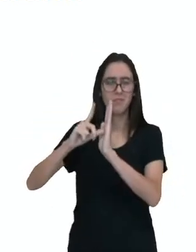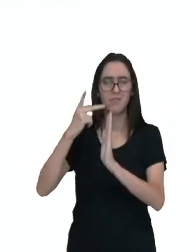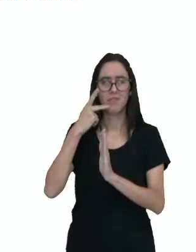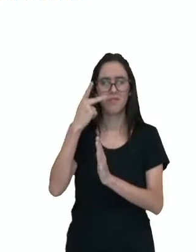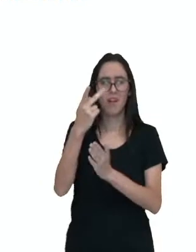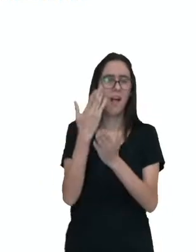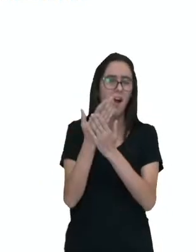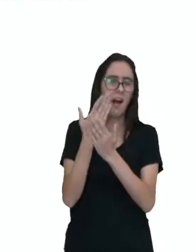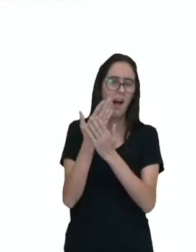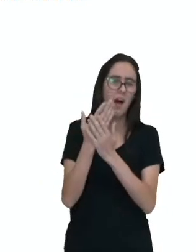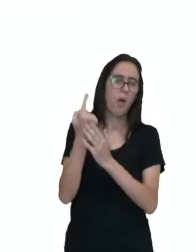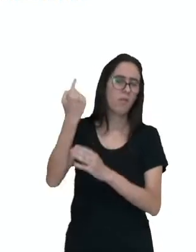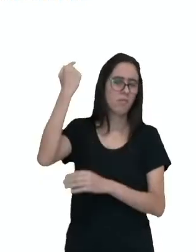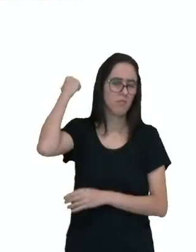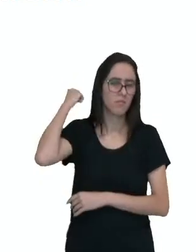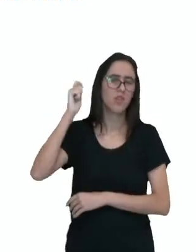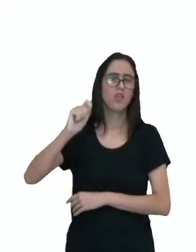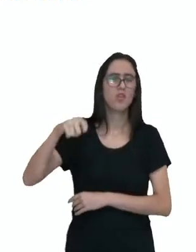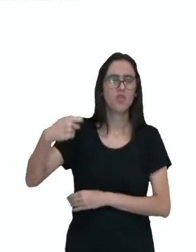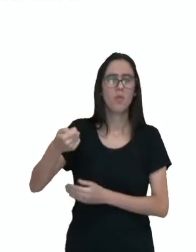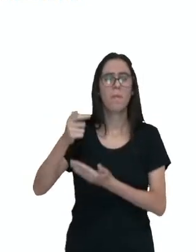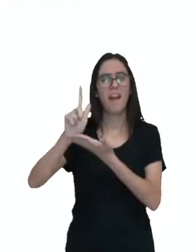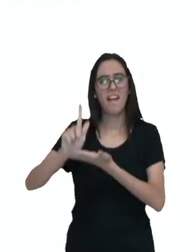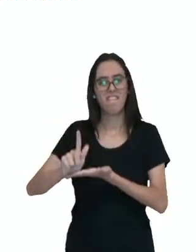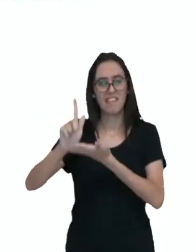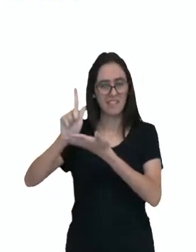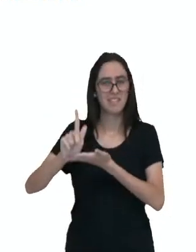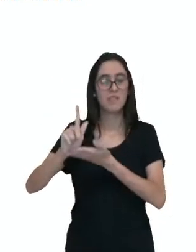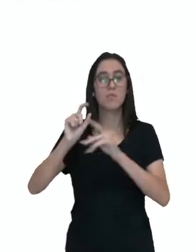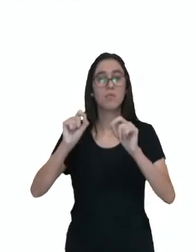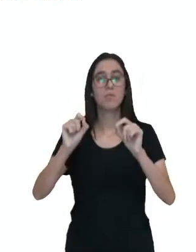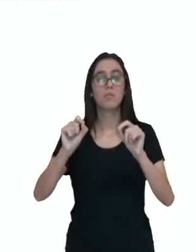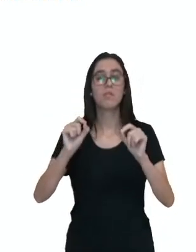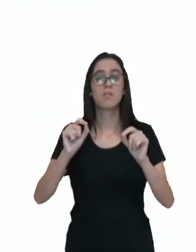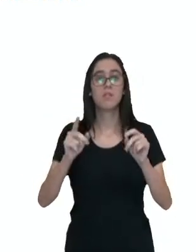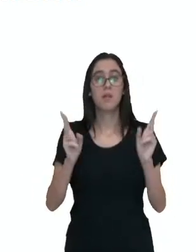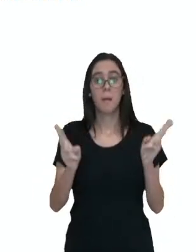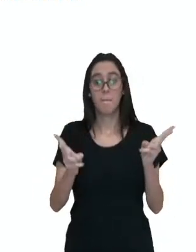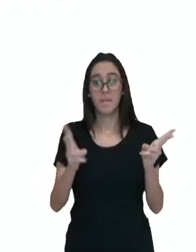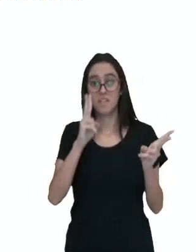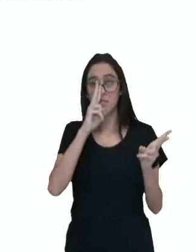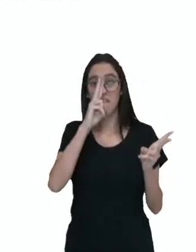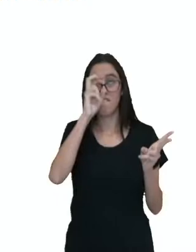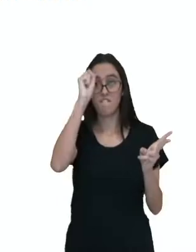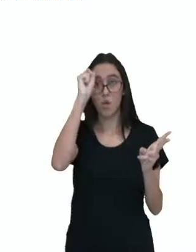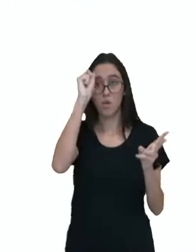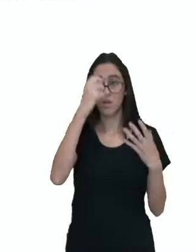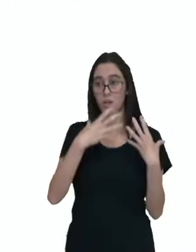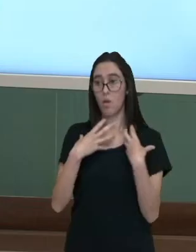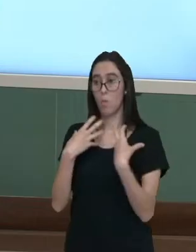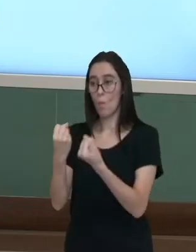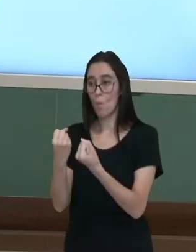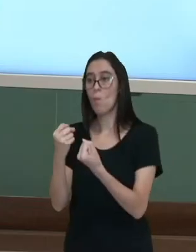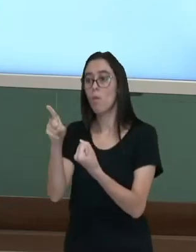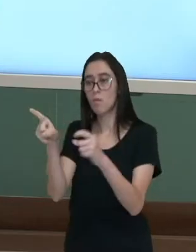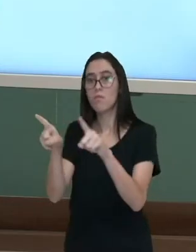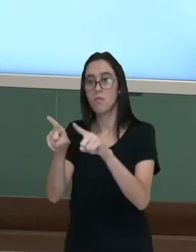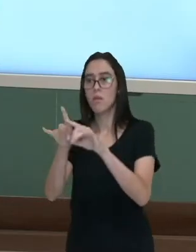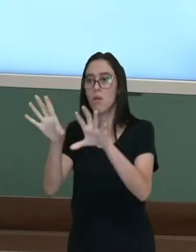aulas lá sobre lei da gravitação, a mesma força que a Terra me atrai, eu atraio a Terra. Ou seja,